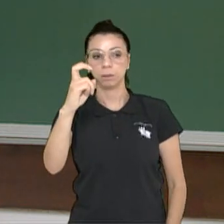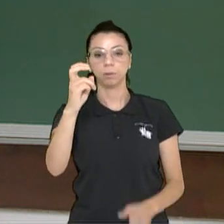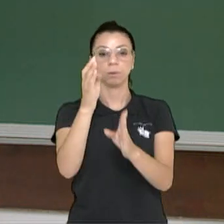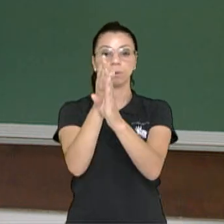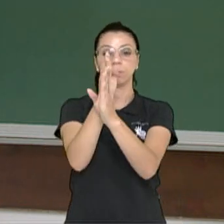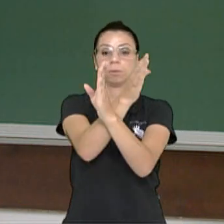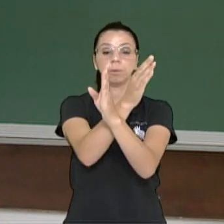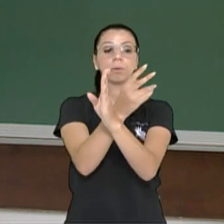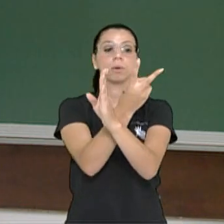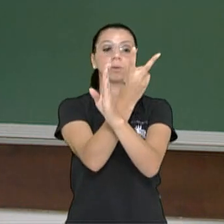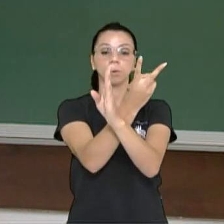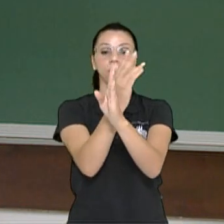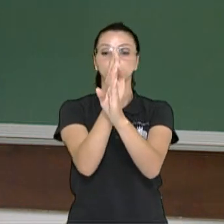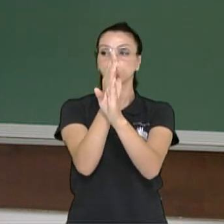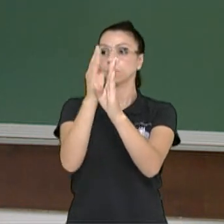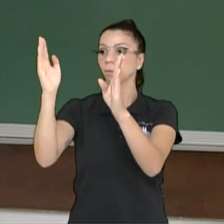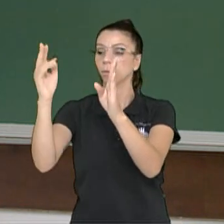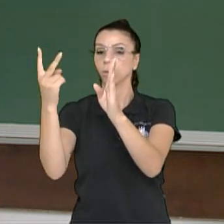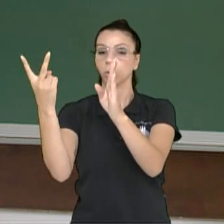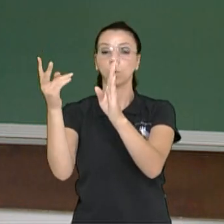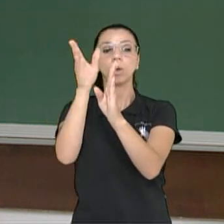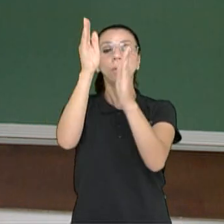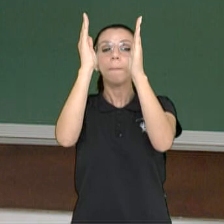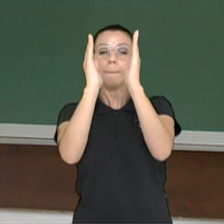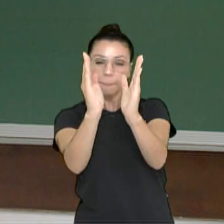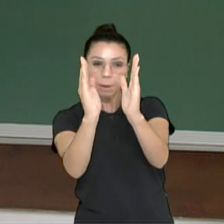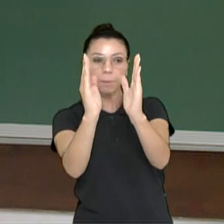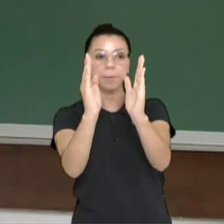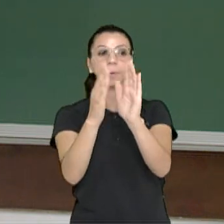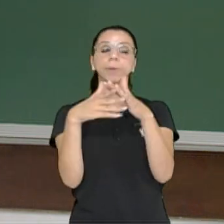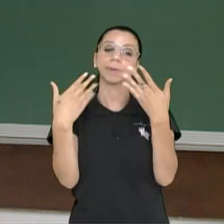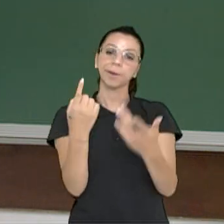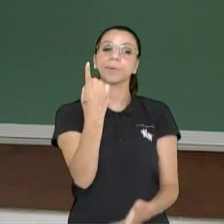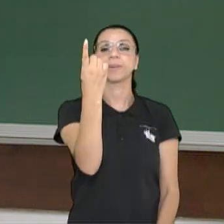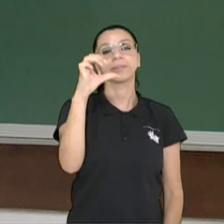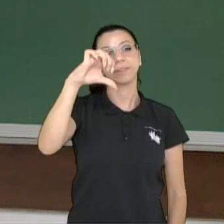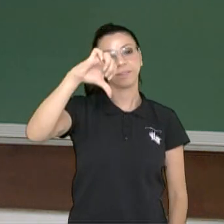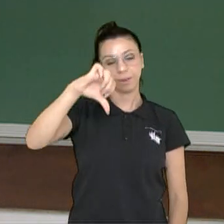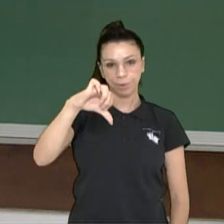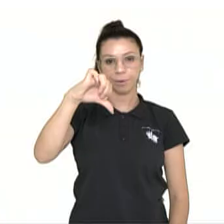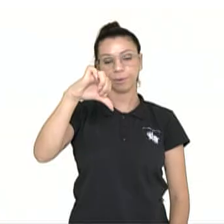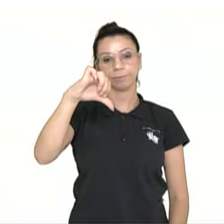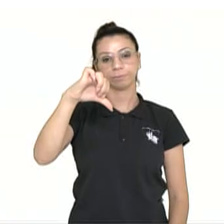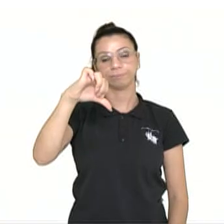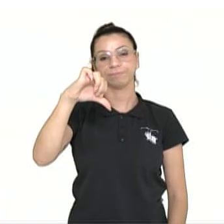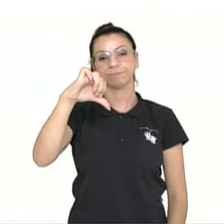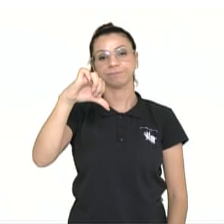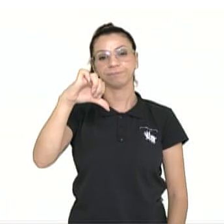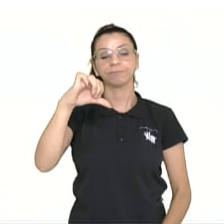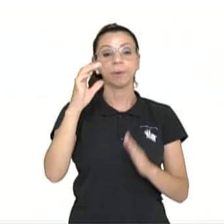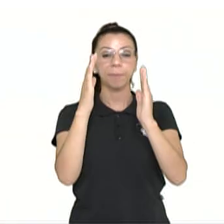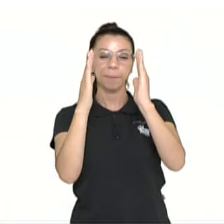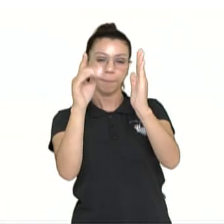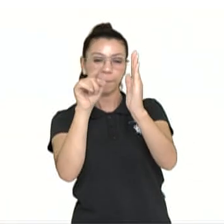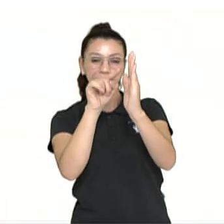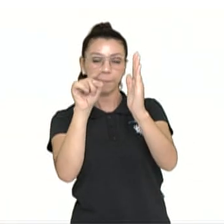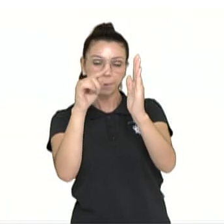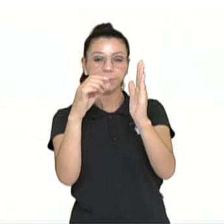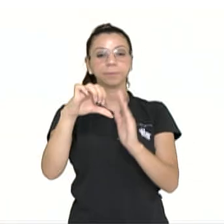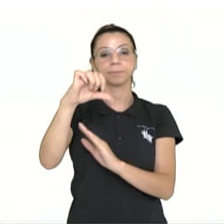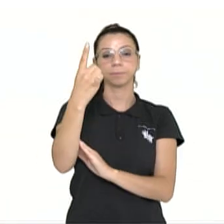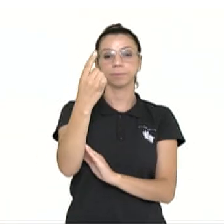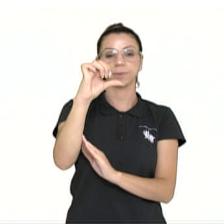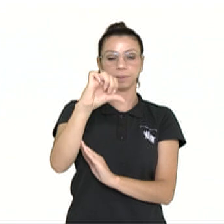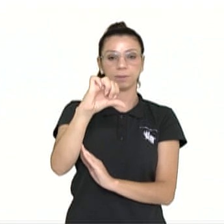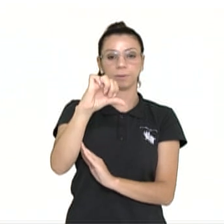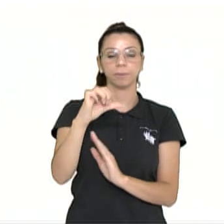15, 17, 19, 21 e 23. Logo, o elemento mediana, que indica a mediana dessa amostra, é